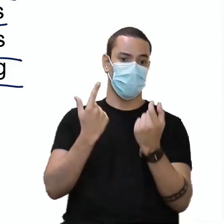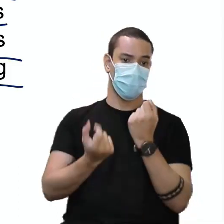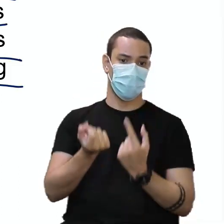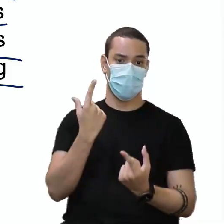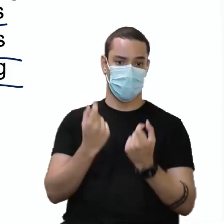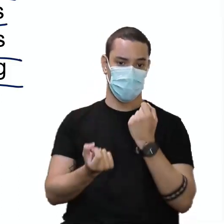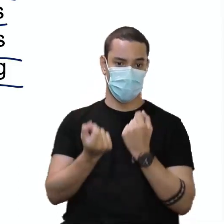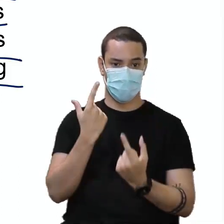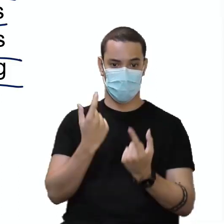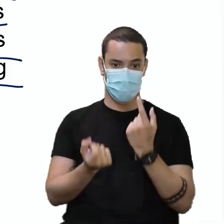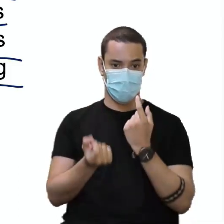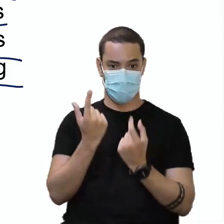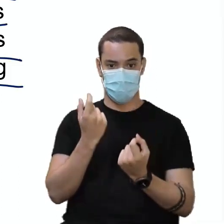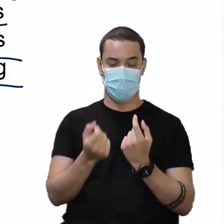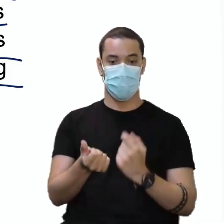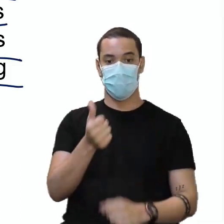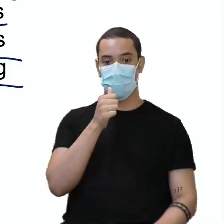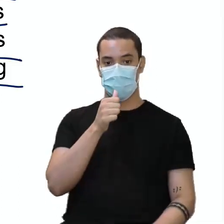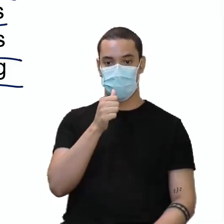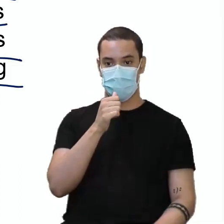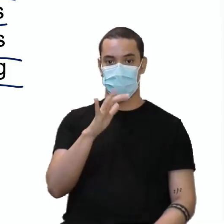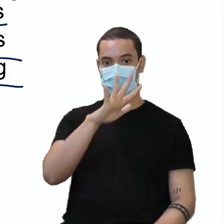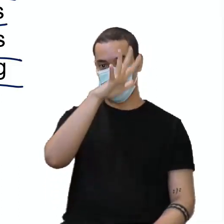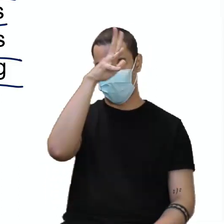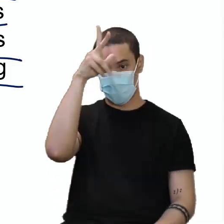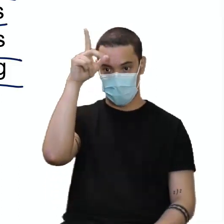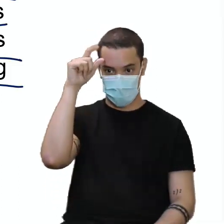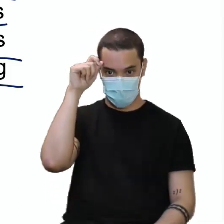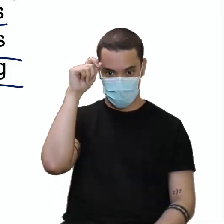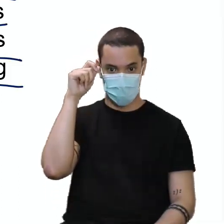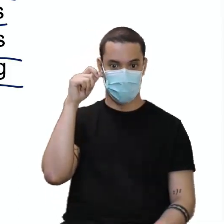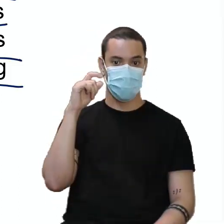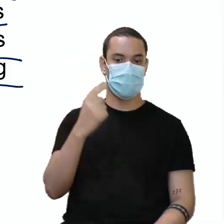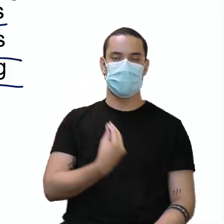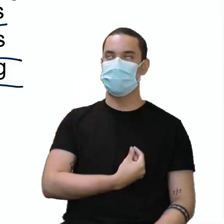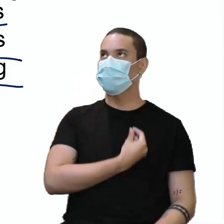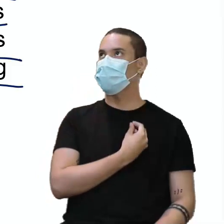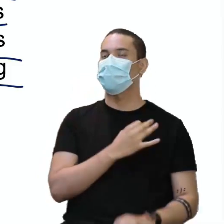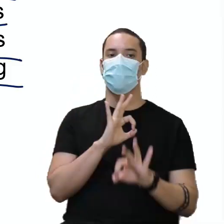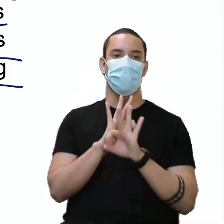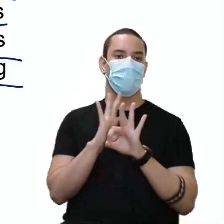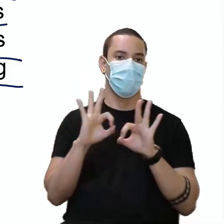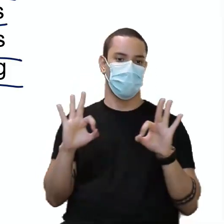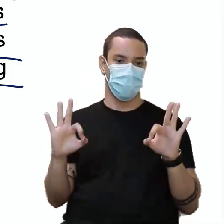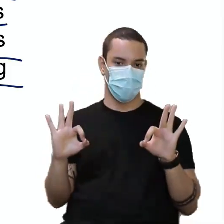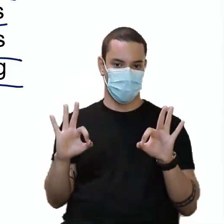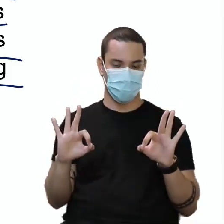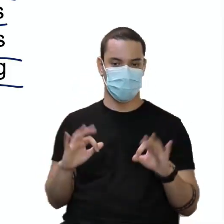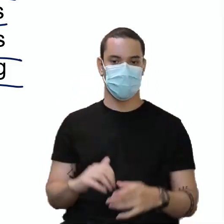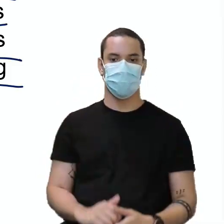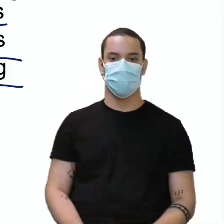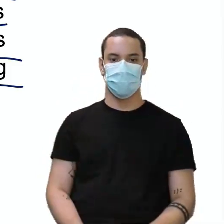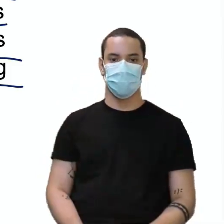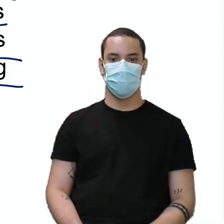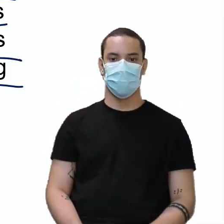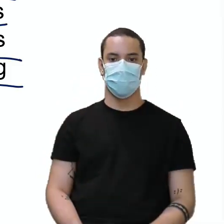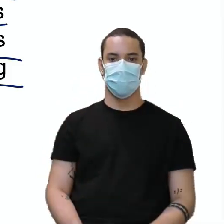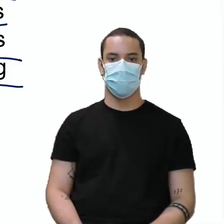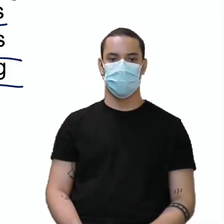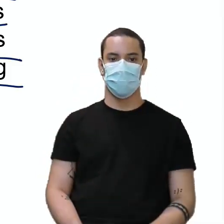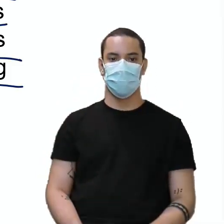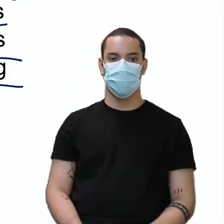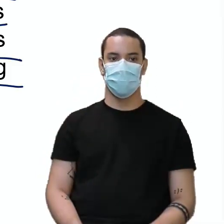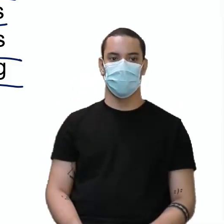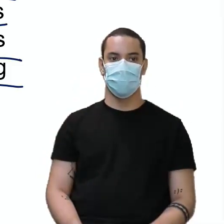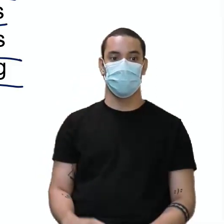bebendo refrigerante. It was great. Estava ótimo. Então, assim, a gente sabe, inclusive eu falei,